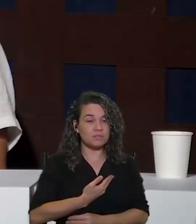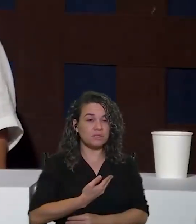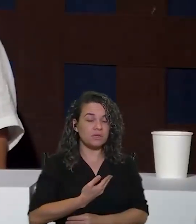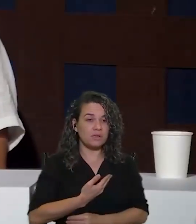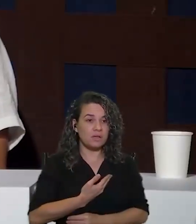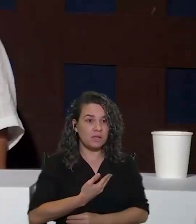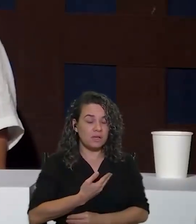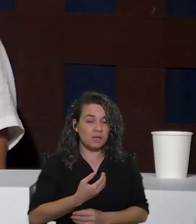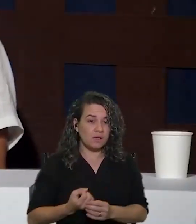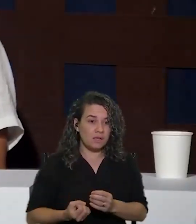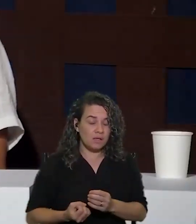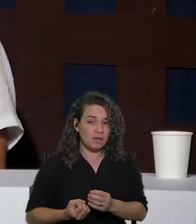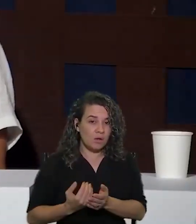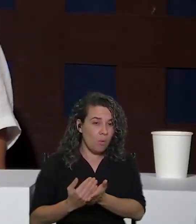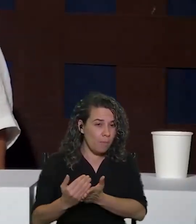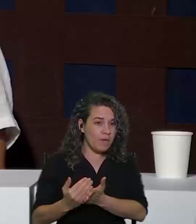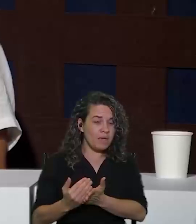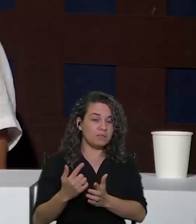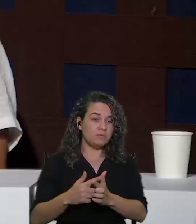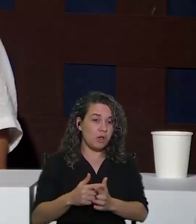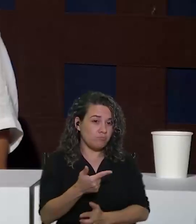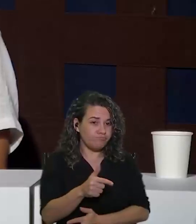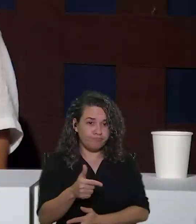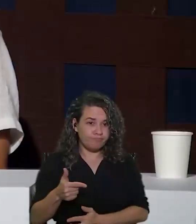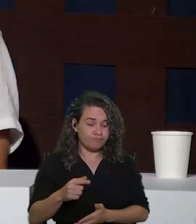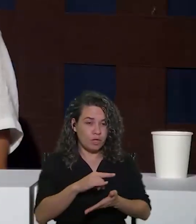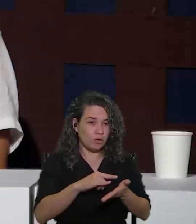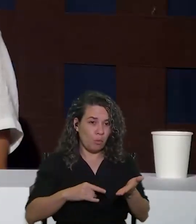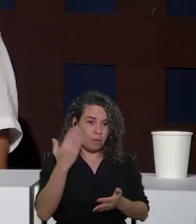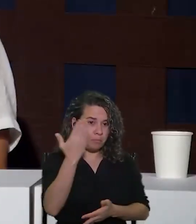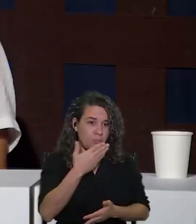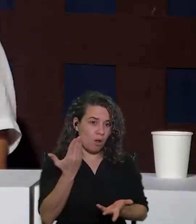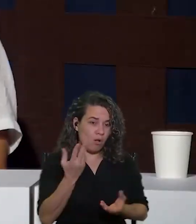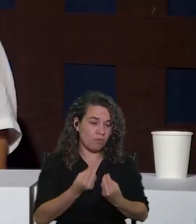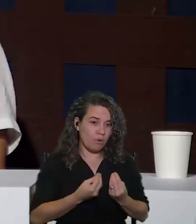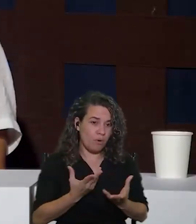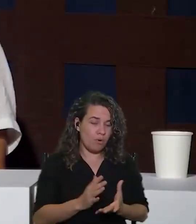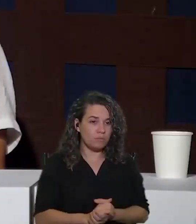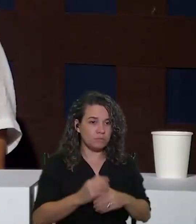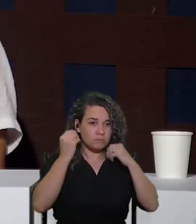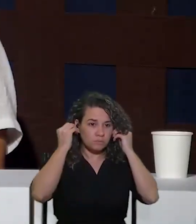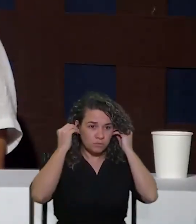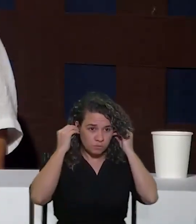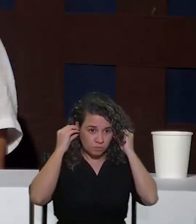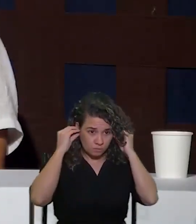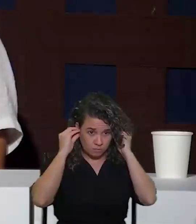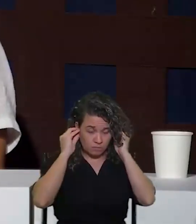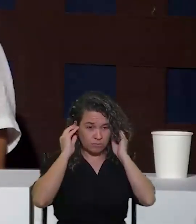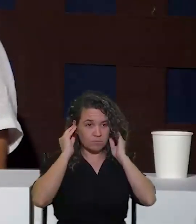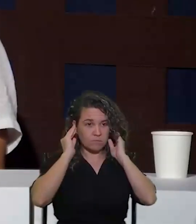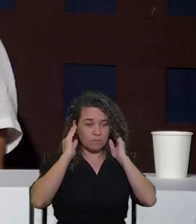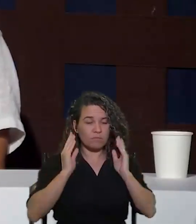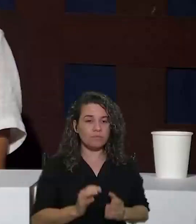né? Então, o de onde eles vêm é também sobre uma crítica também, né, a essa falta